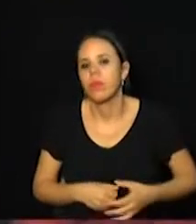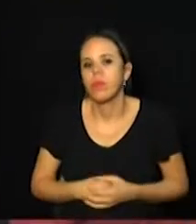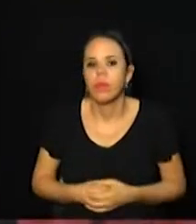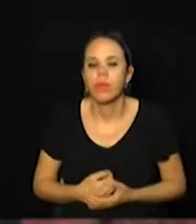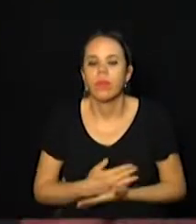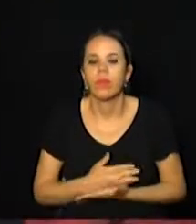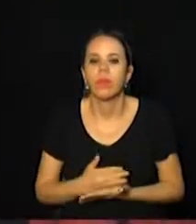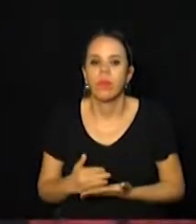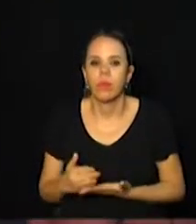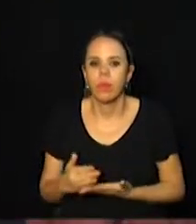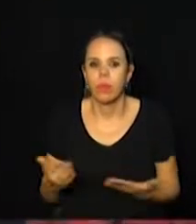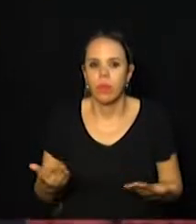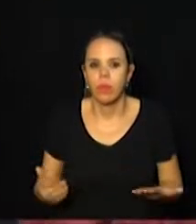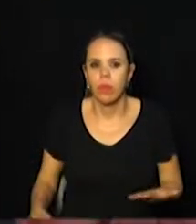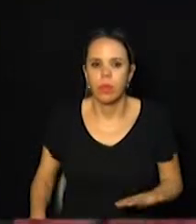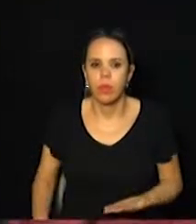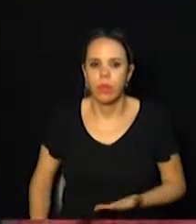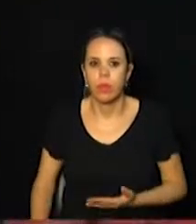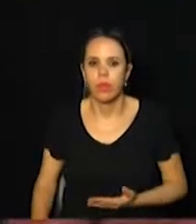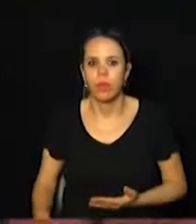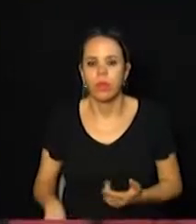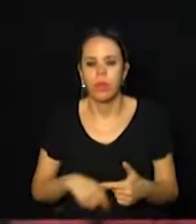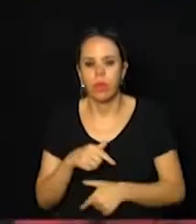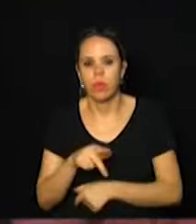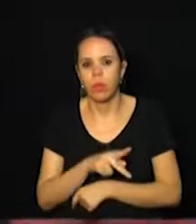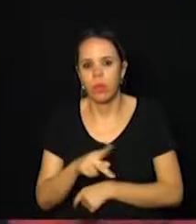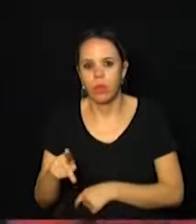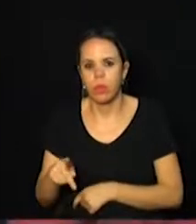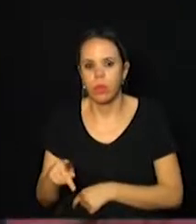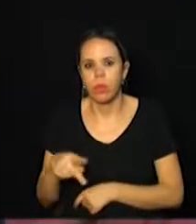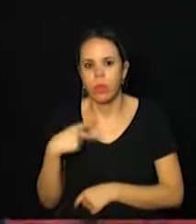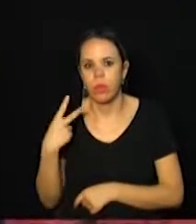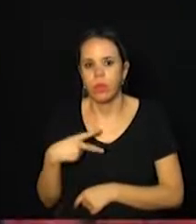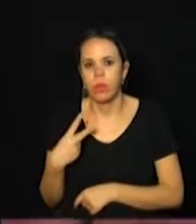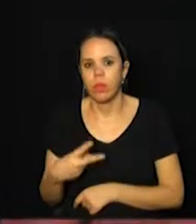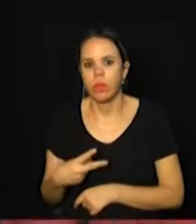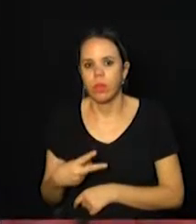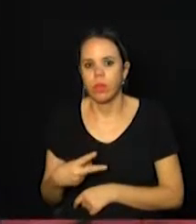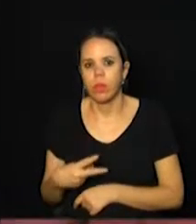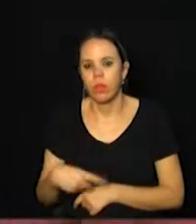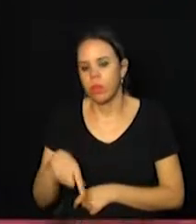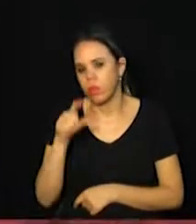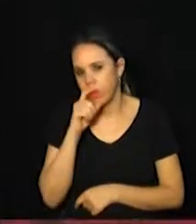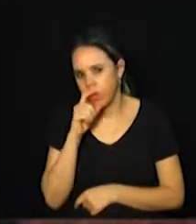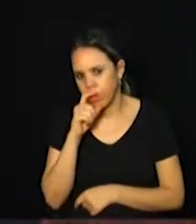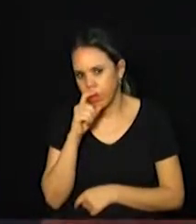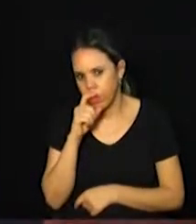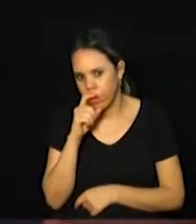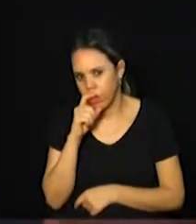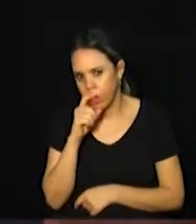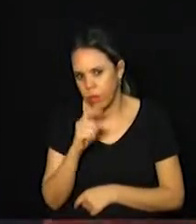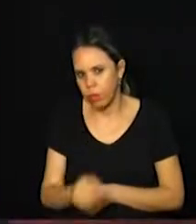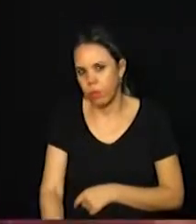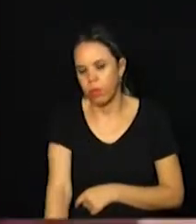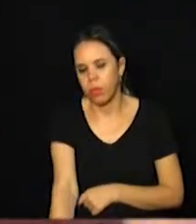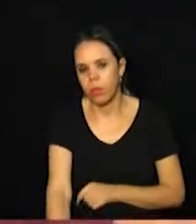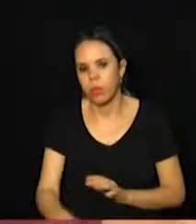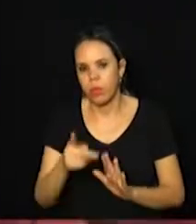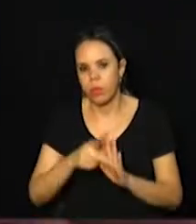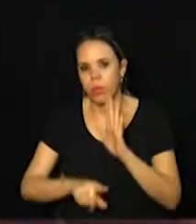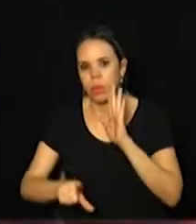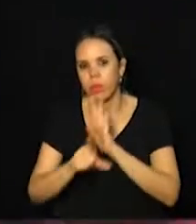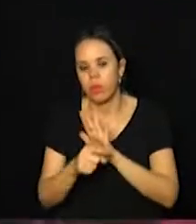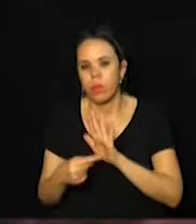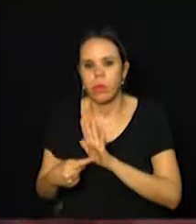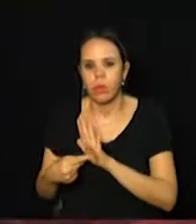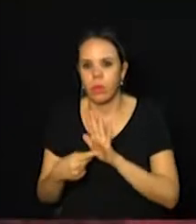iniciada agora neste Mandato do Presidente José Carlos da Câmara Municipal foi um projeto de lei que